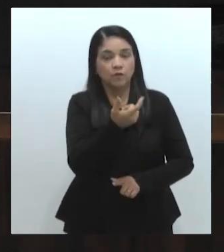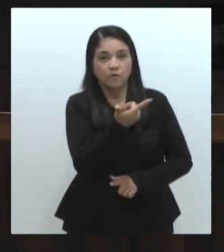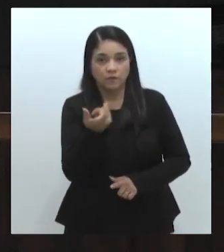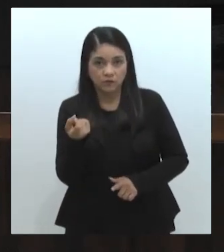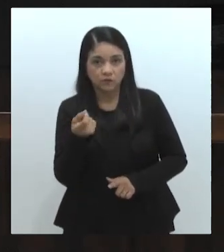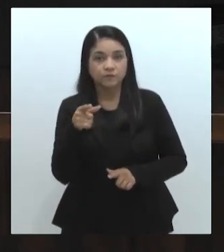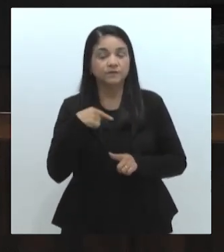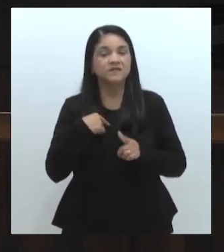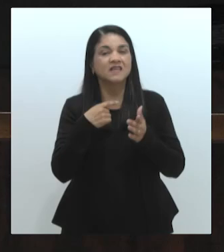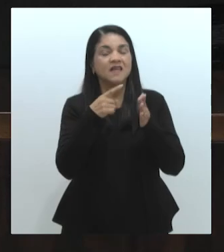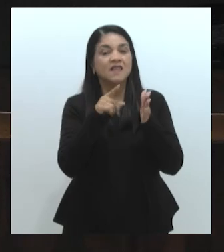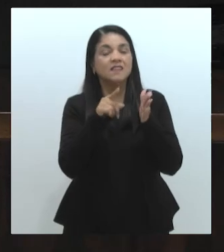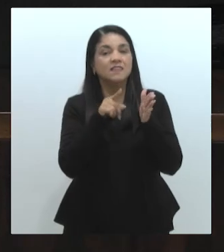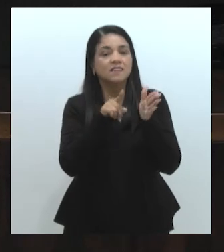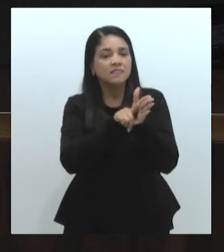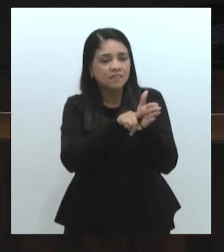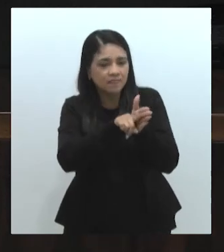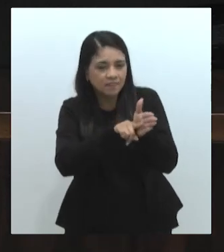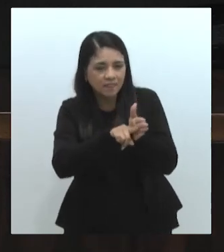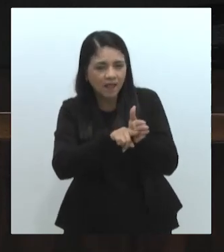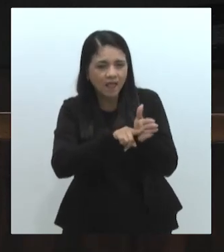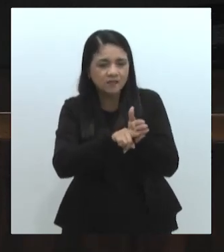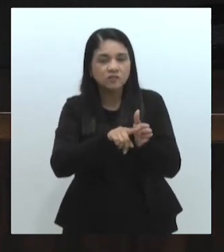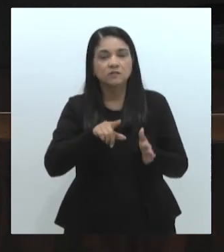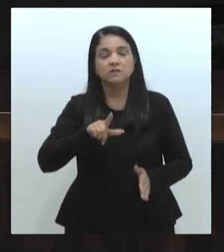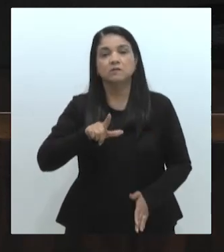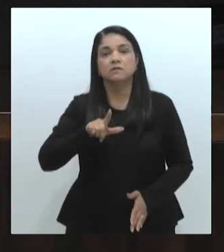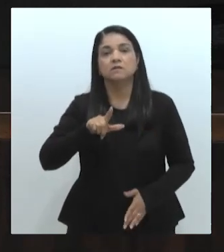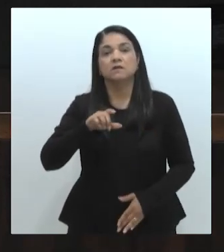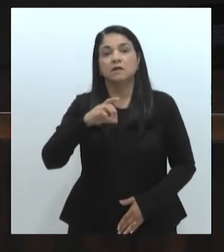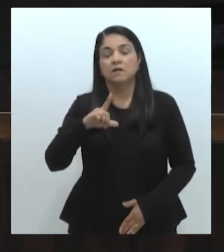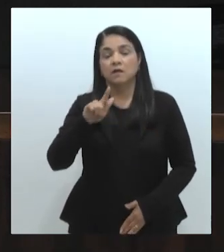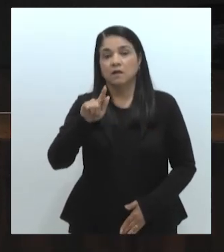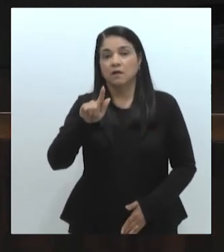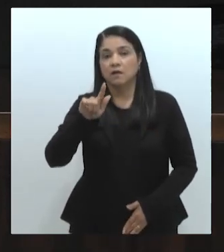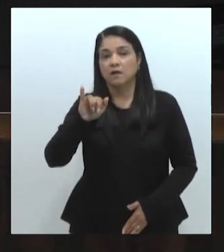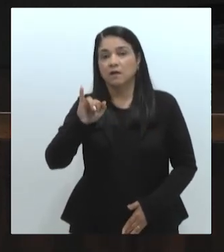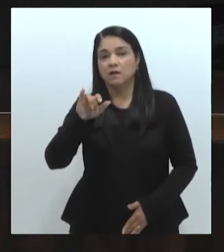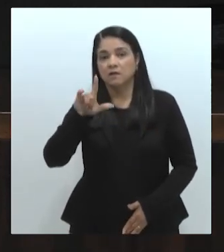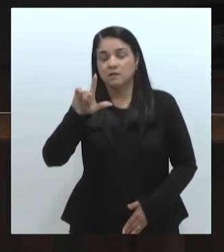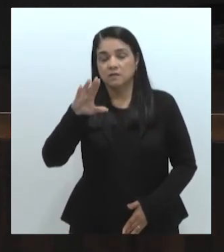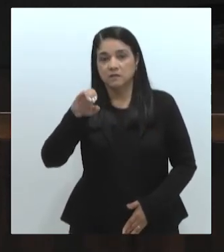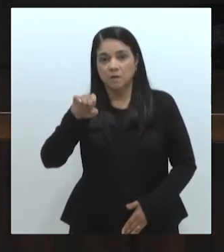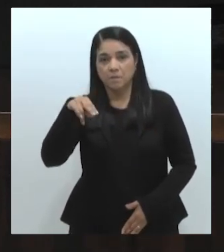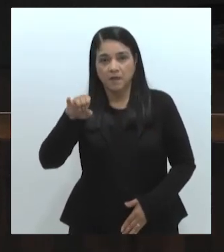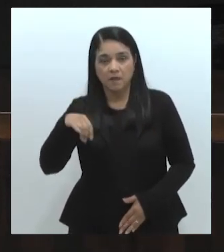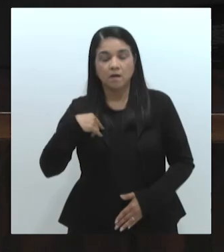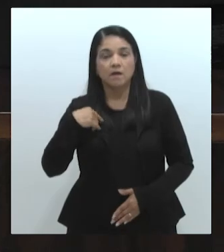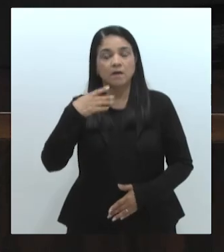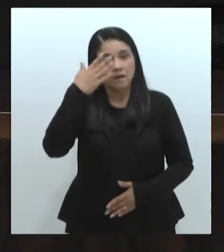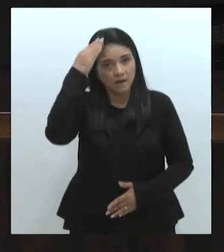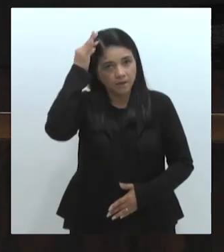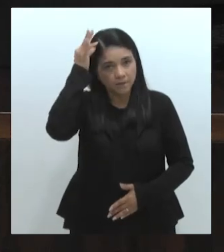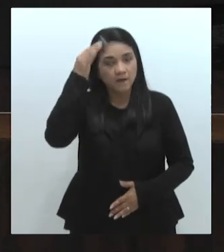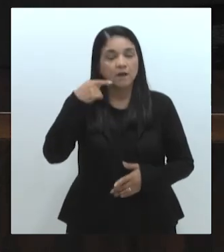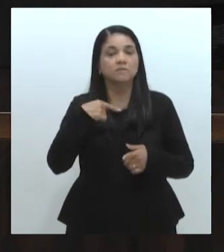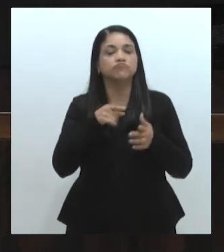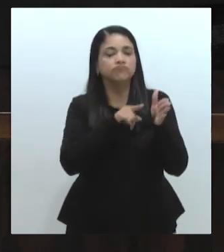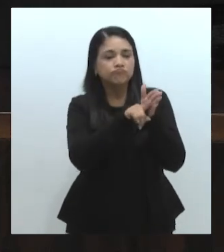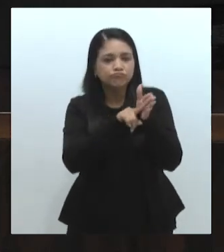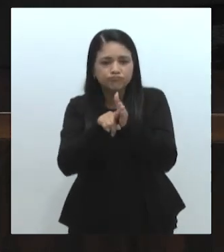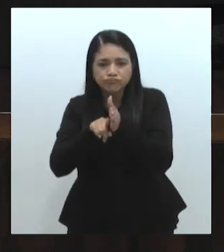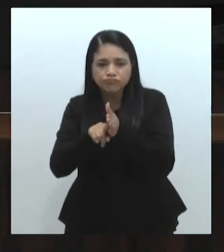do teste de glicemia capilar nos pacientes que buscarem atendimento emergencial nas unidades de saúde das